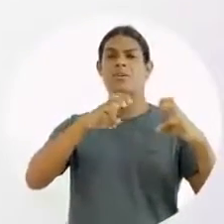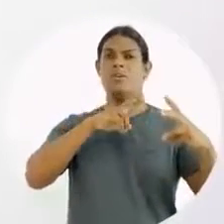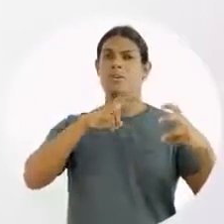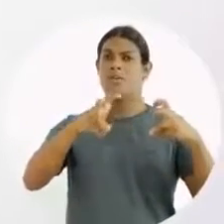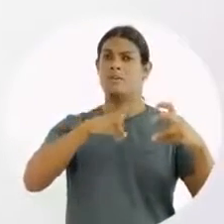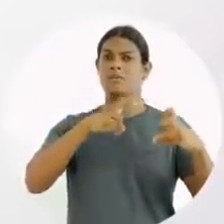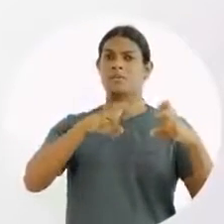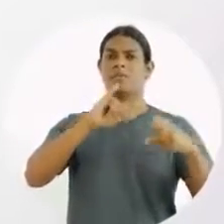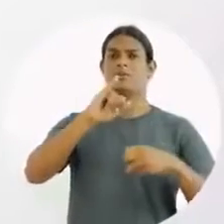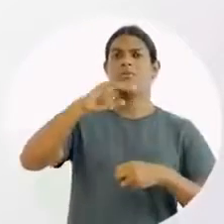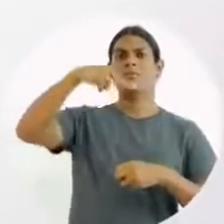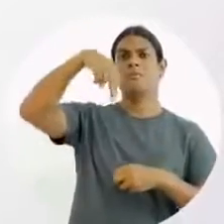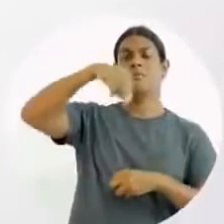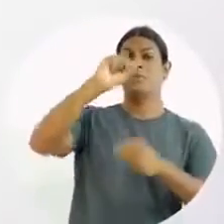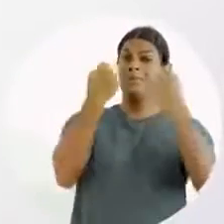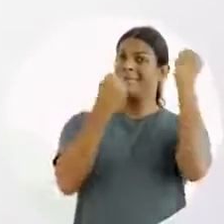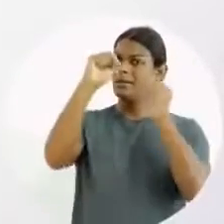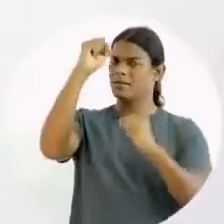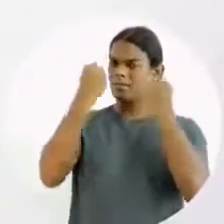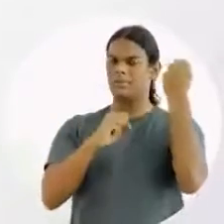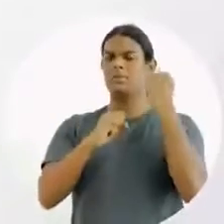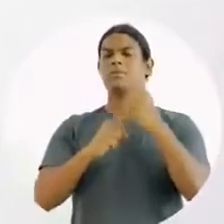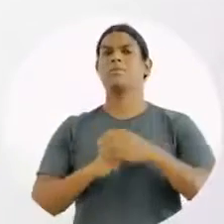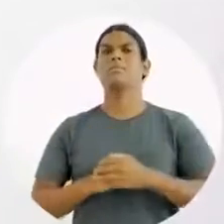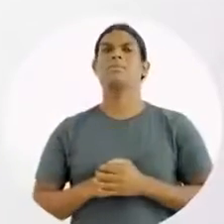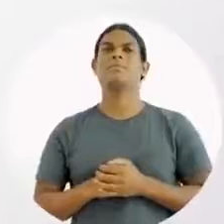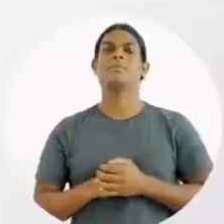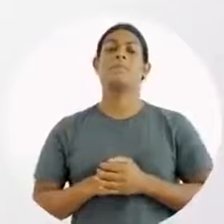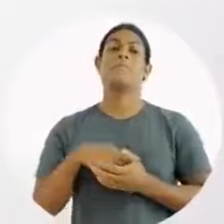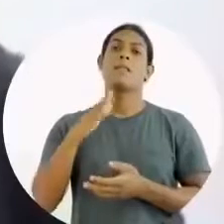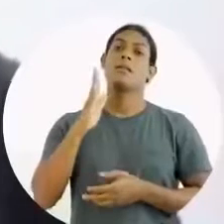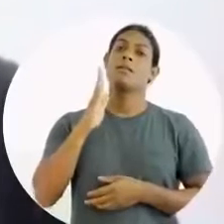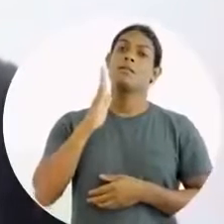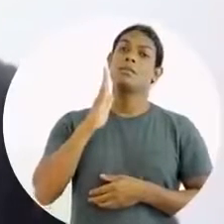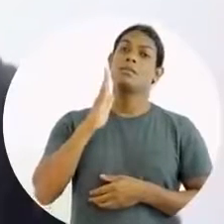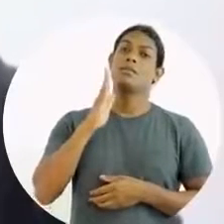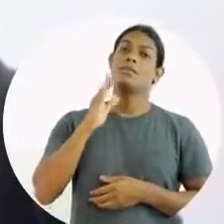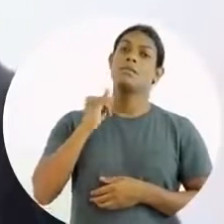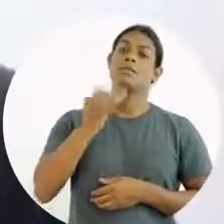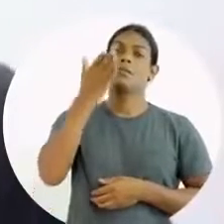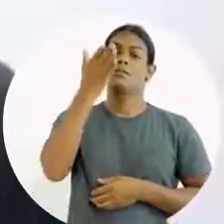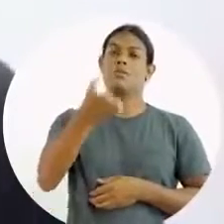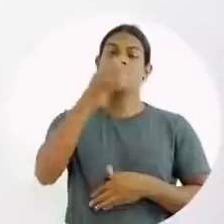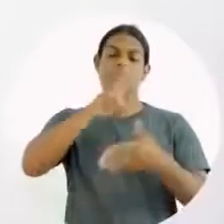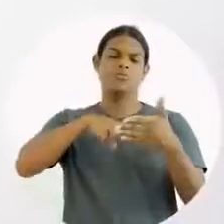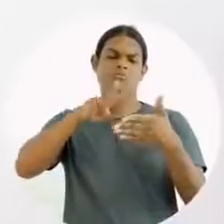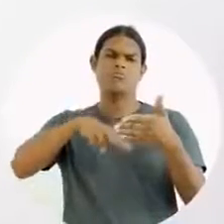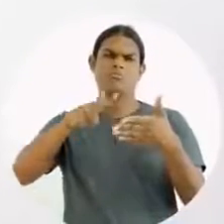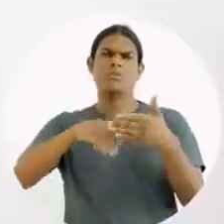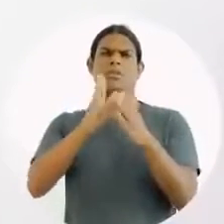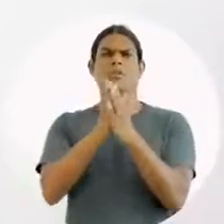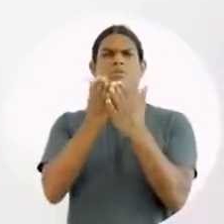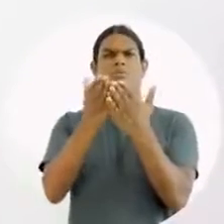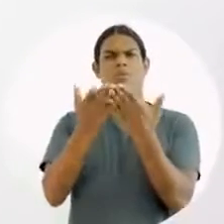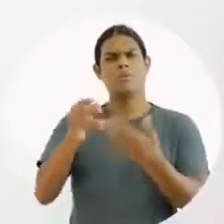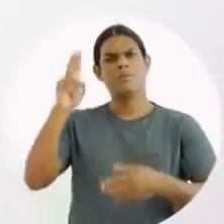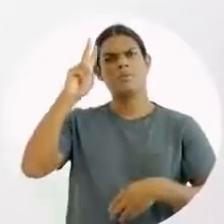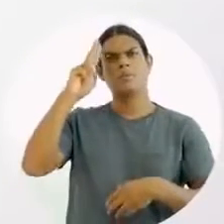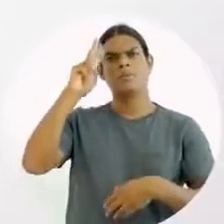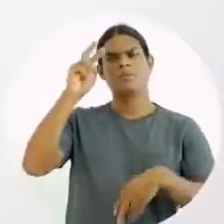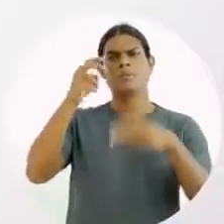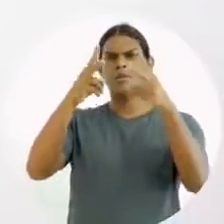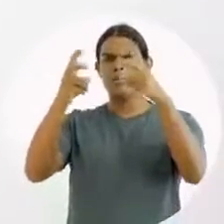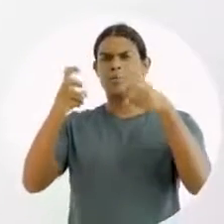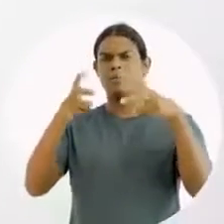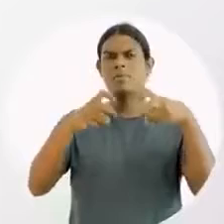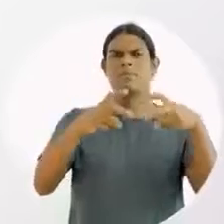Industrial. Se a gente puxar um pouquinho para os nossos estudos de história, no ensino médio ainda, a gente vai entender que a Revolução